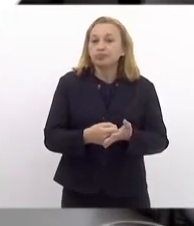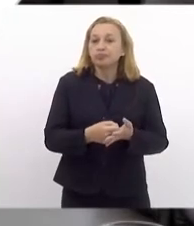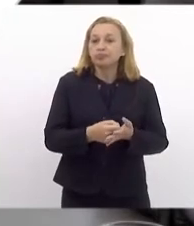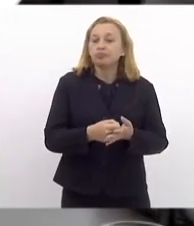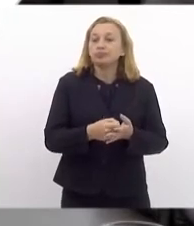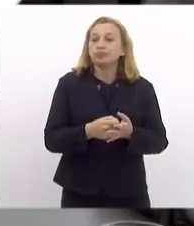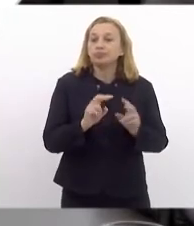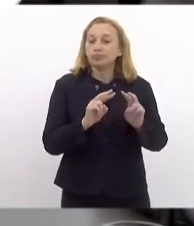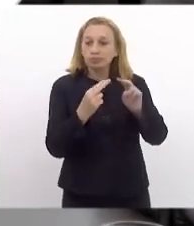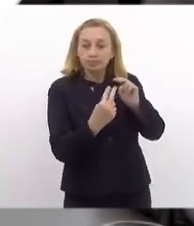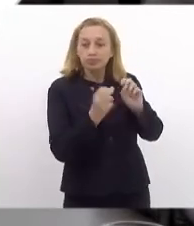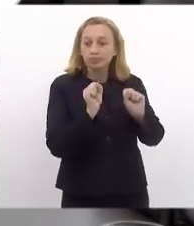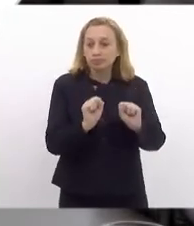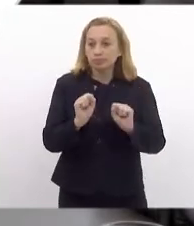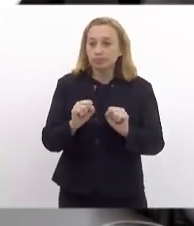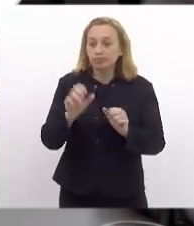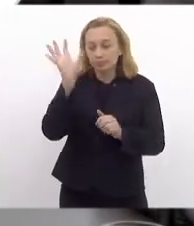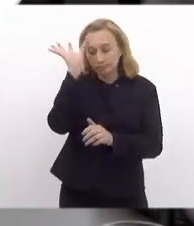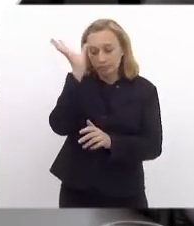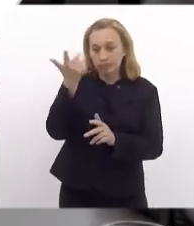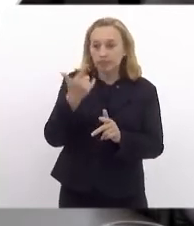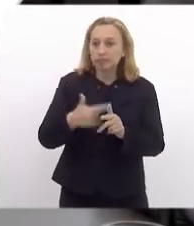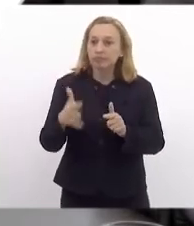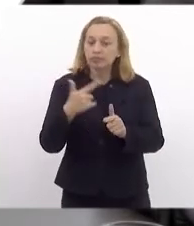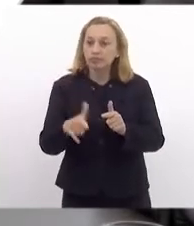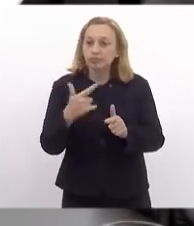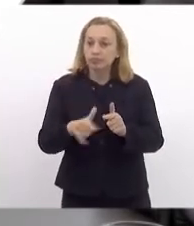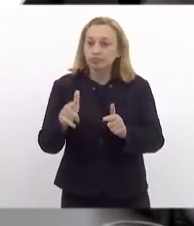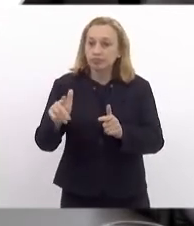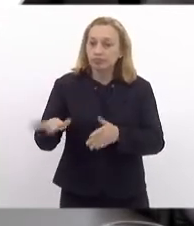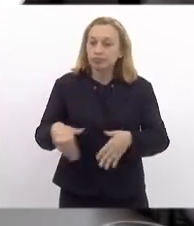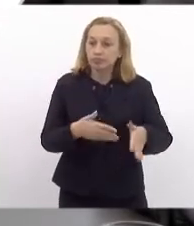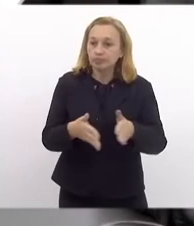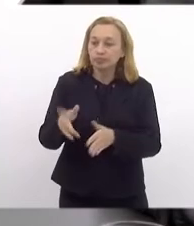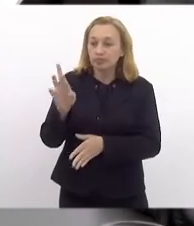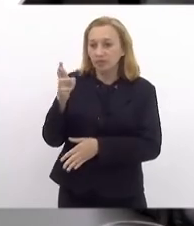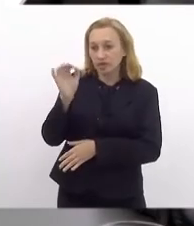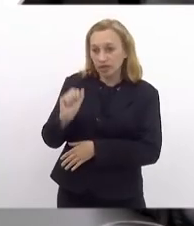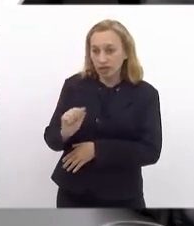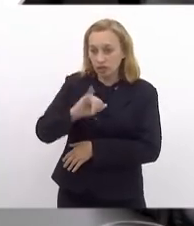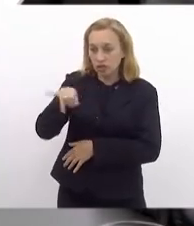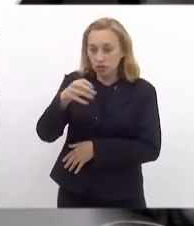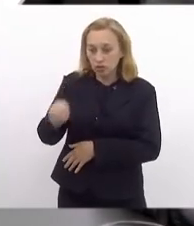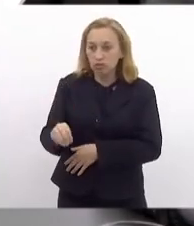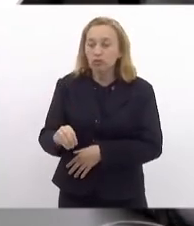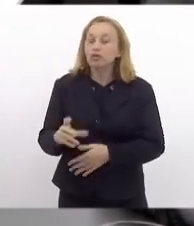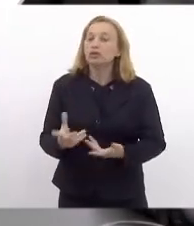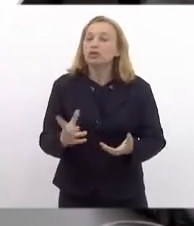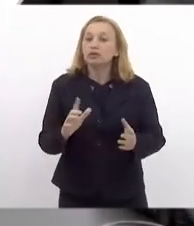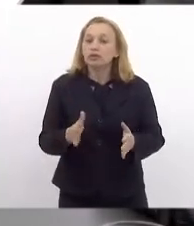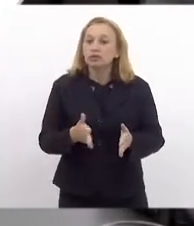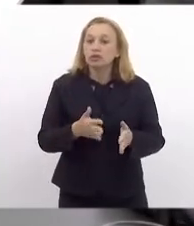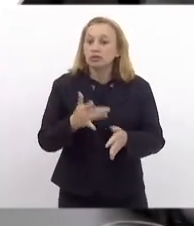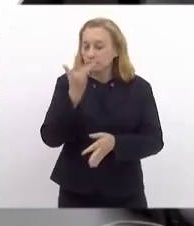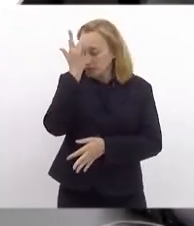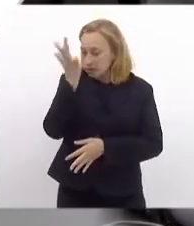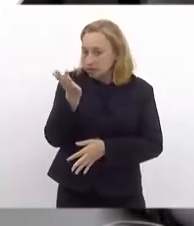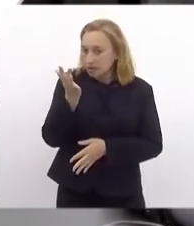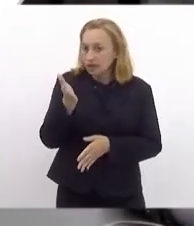pode se resolver o problema de ser um o ninho do varejo dando alguma facilidade